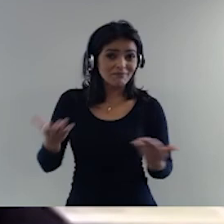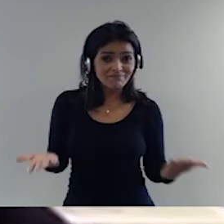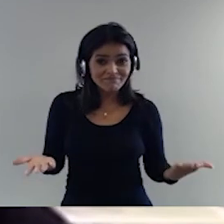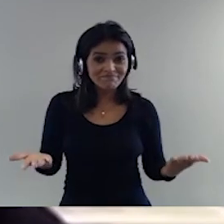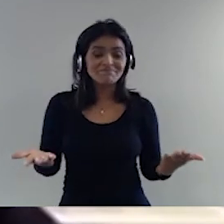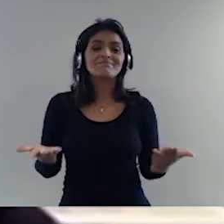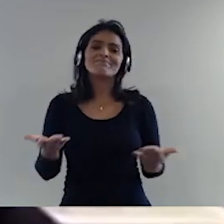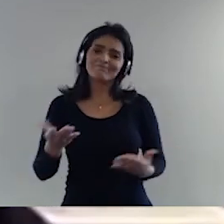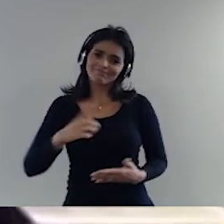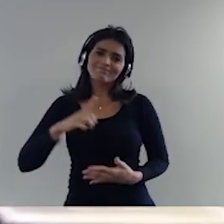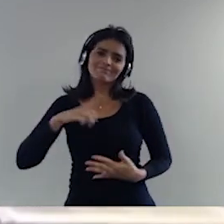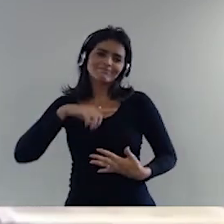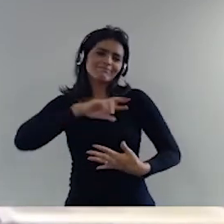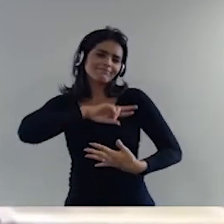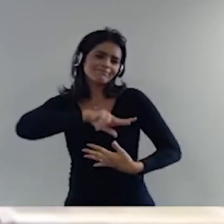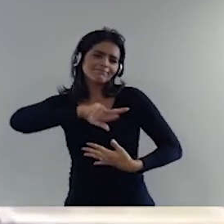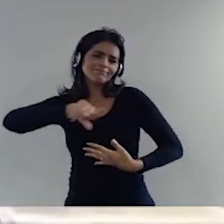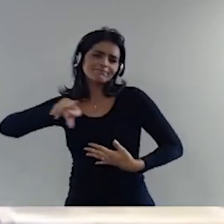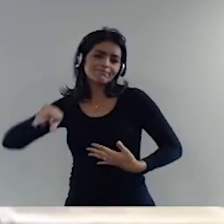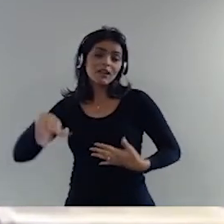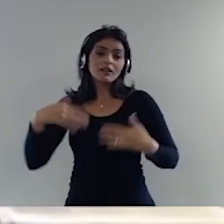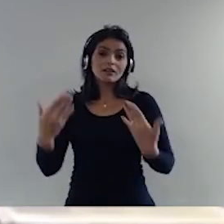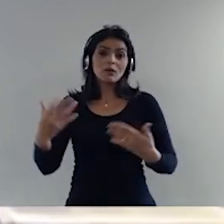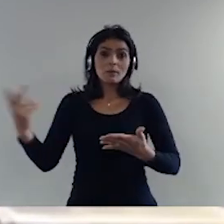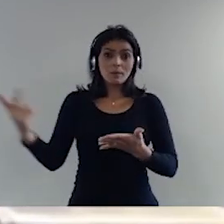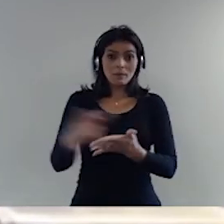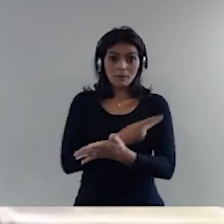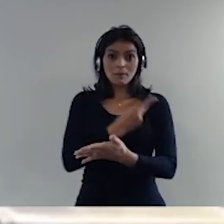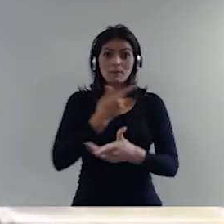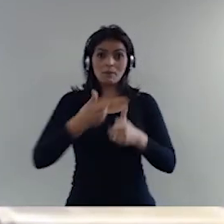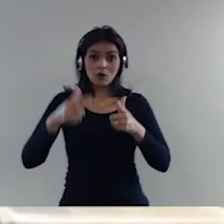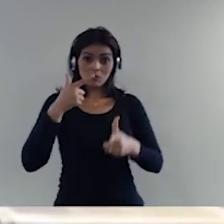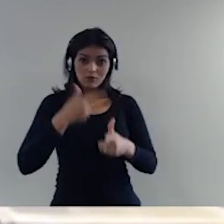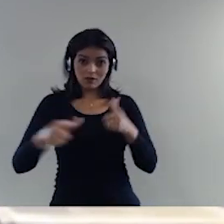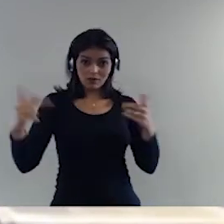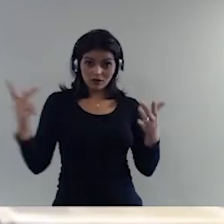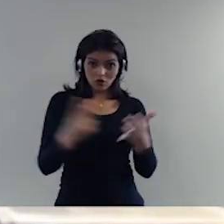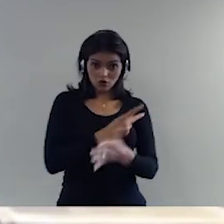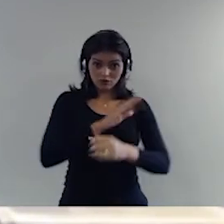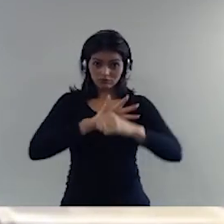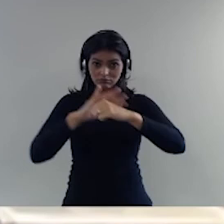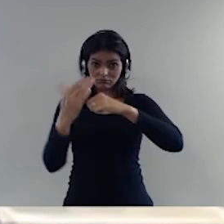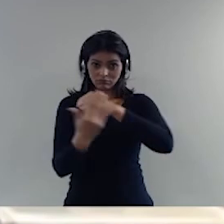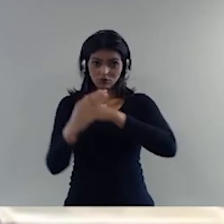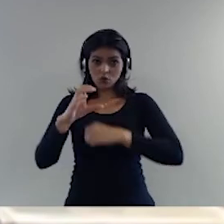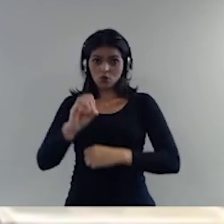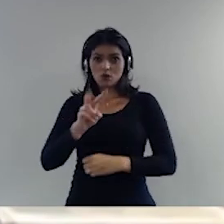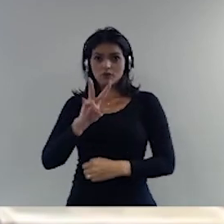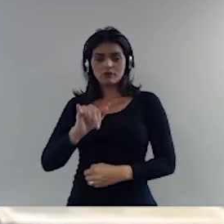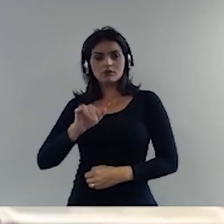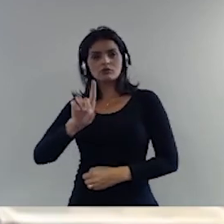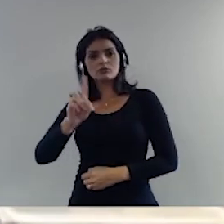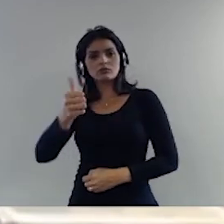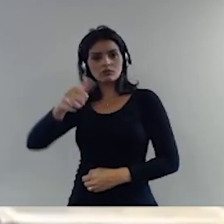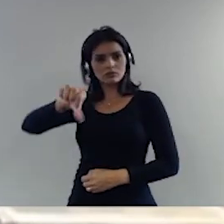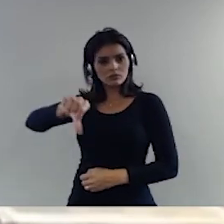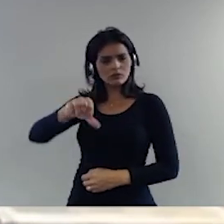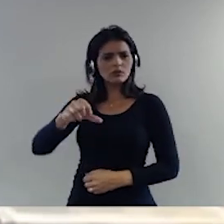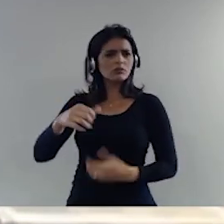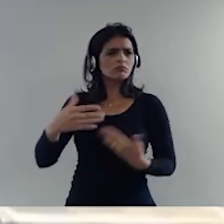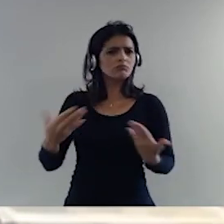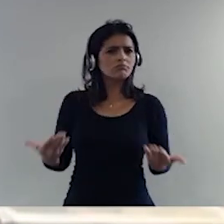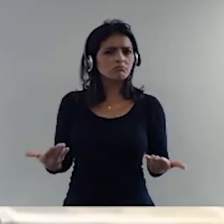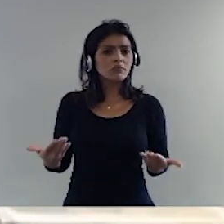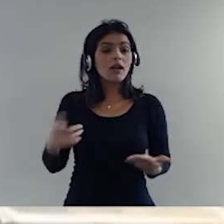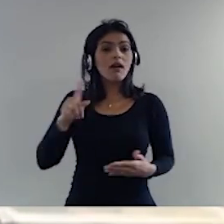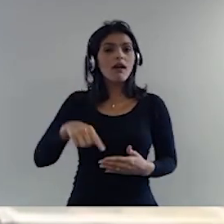grande característica dessa crise trazida pela pandemia da Covid-19 é que ela